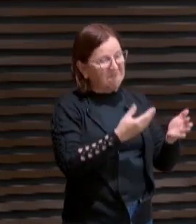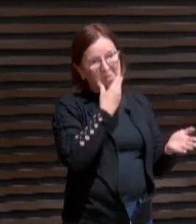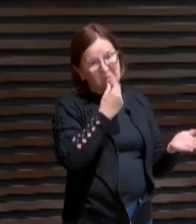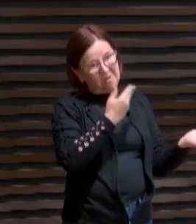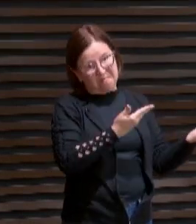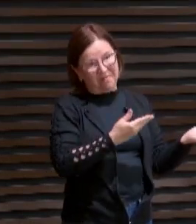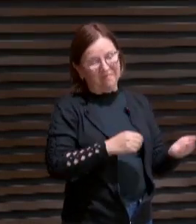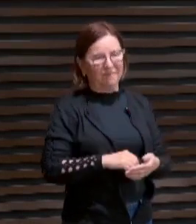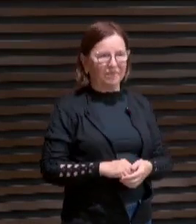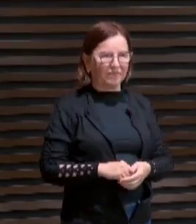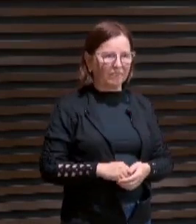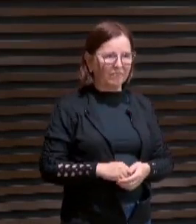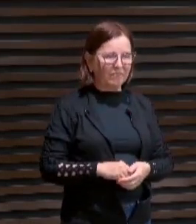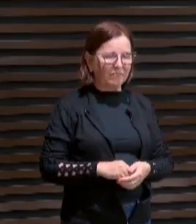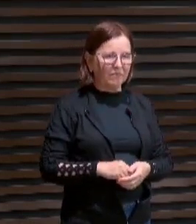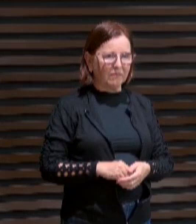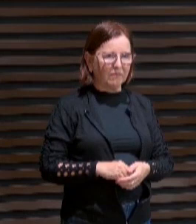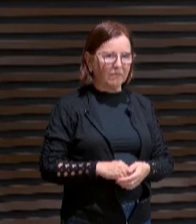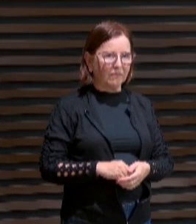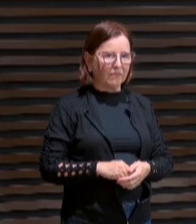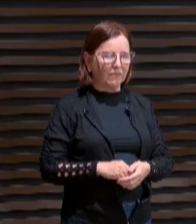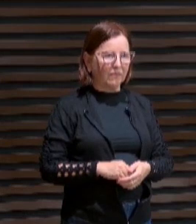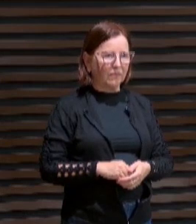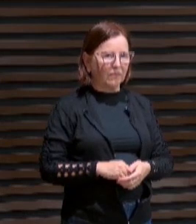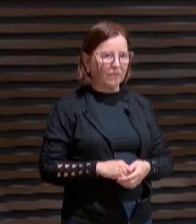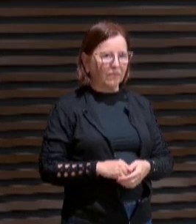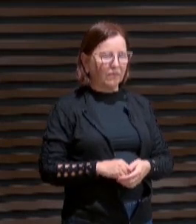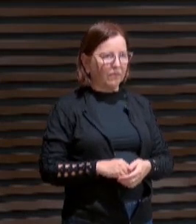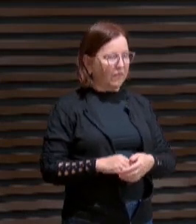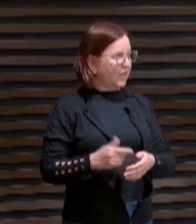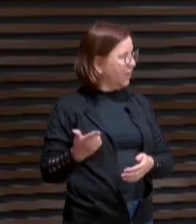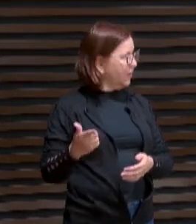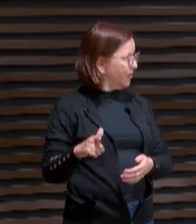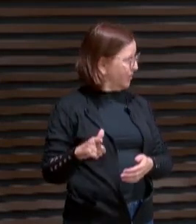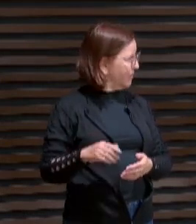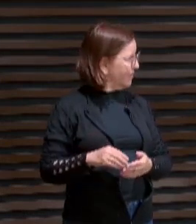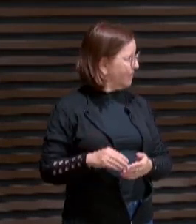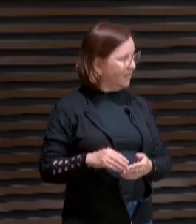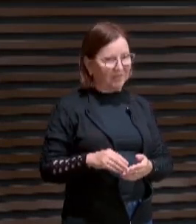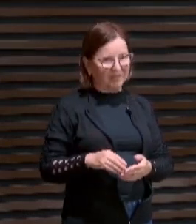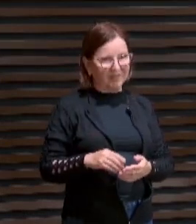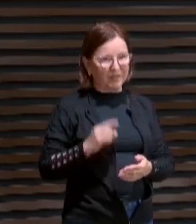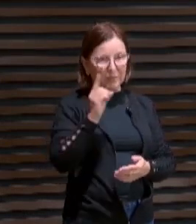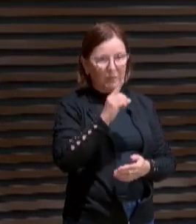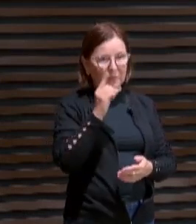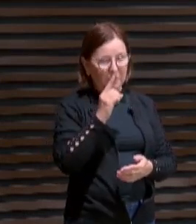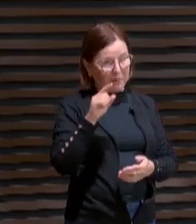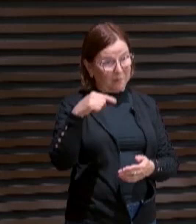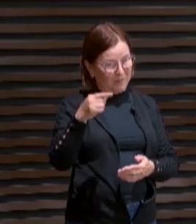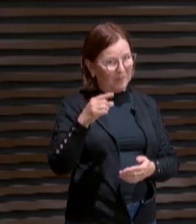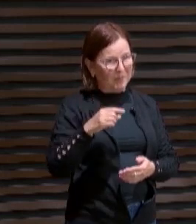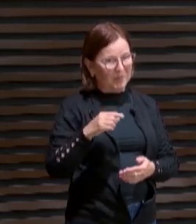Aqui está a próxima mensagem, mais uma vez, para domingo que vem, se Deus quiser.